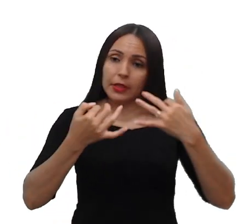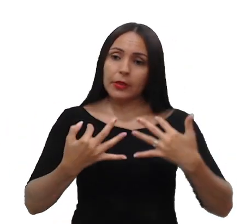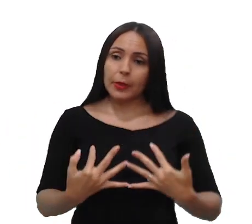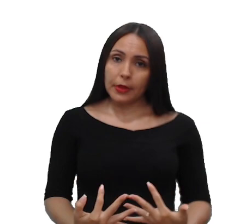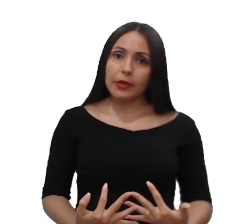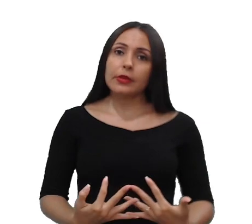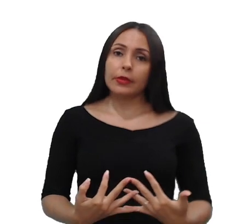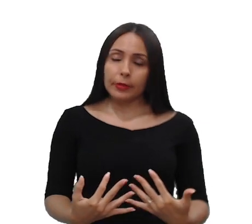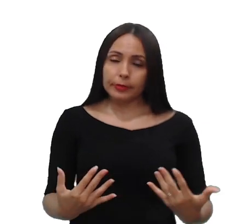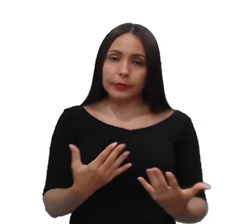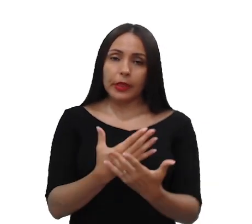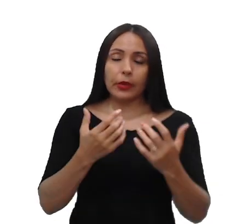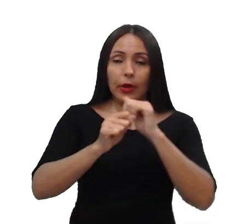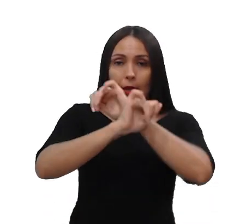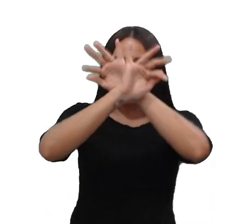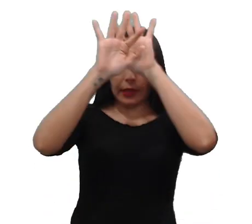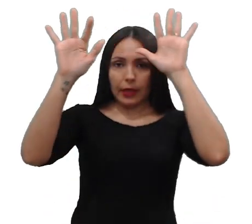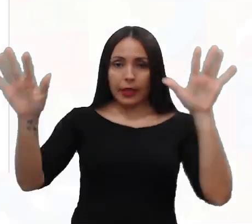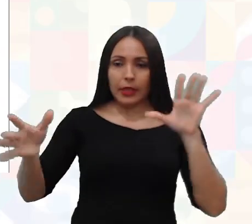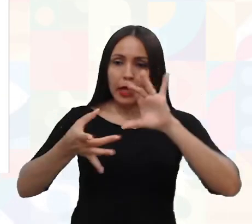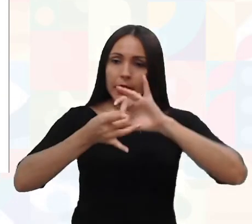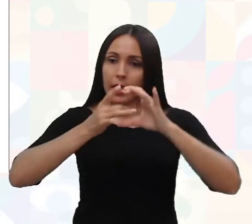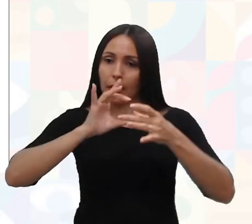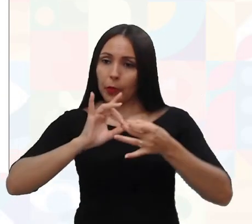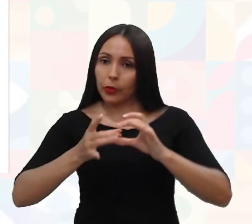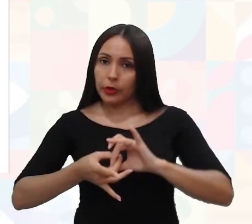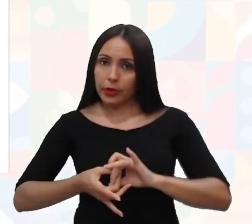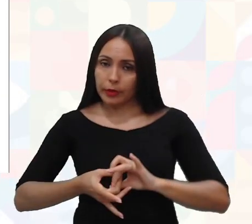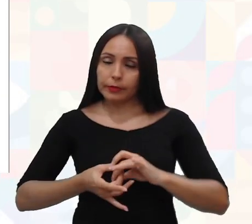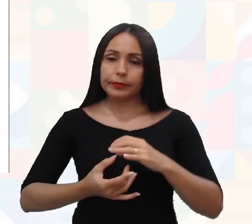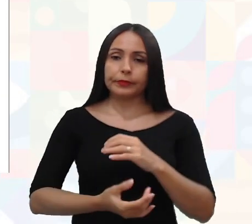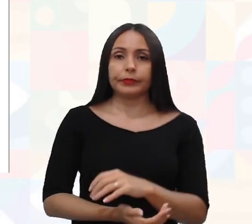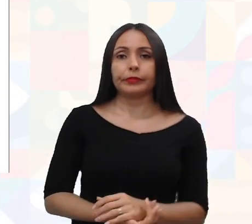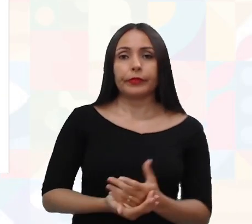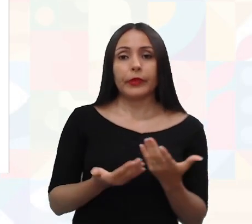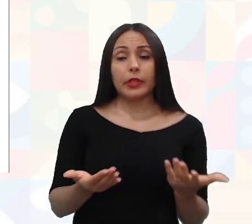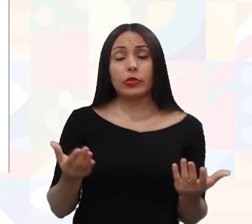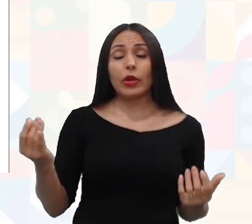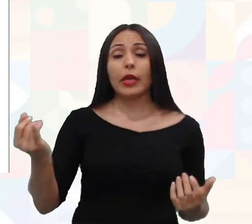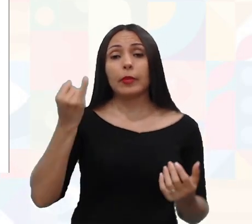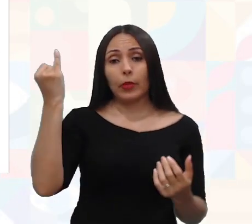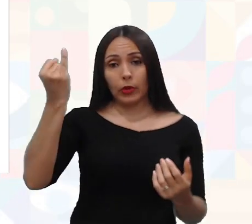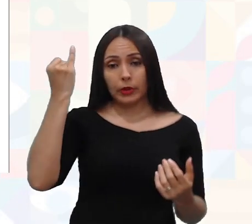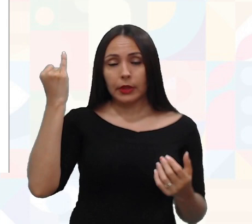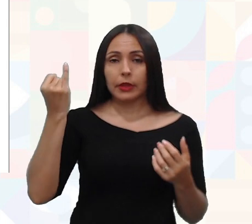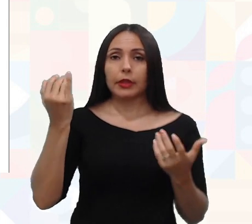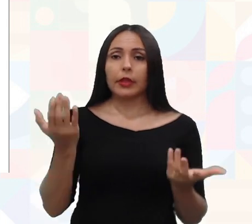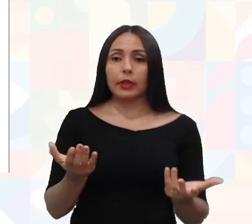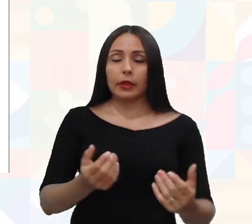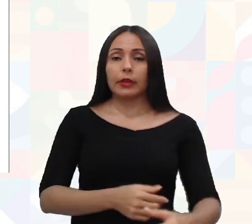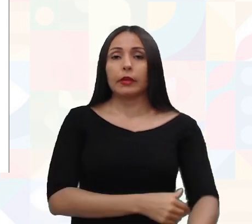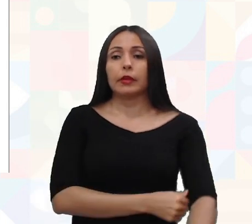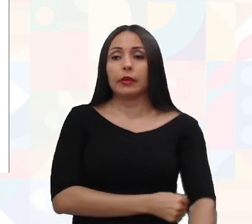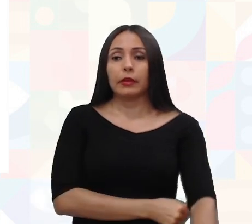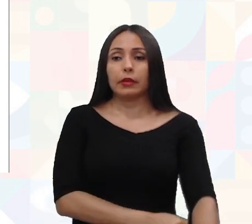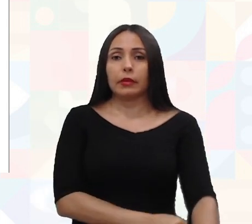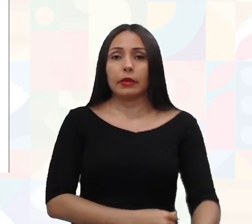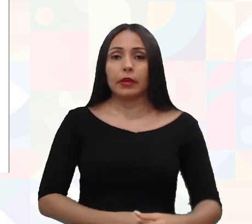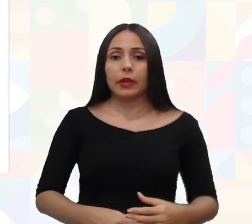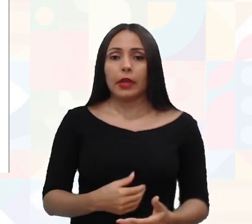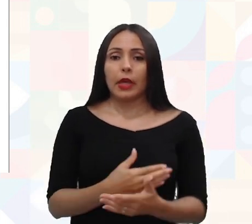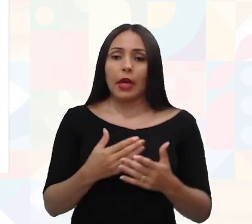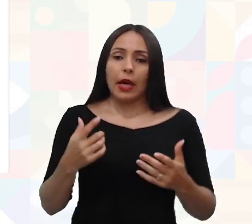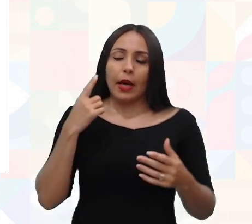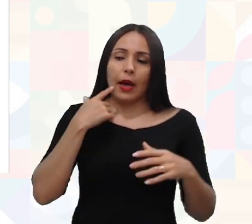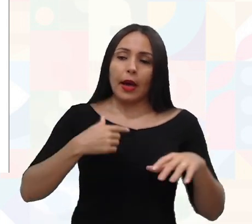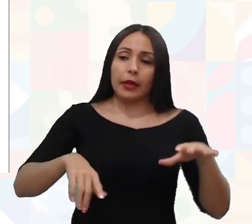da clareza e harmonia na composição de elementos. E isso é fundamental na decoração. A lei da